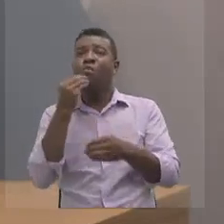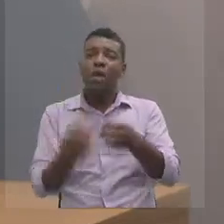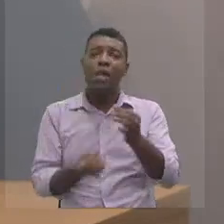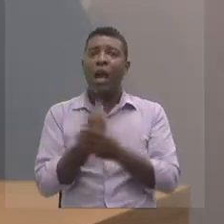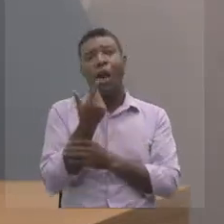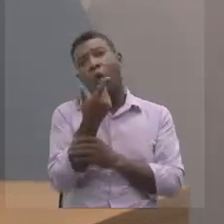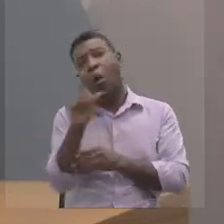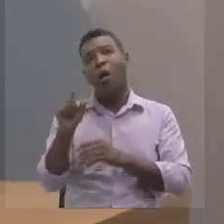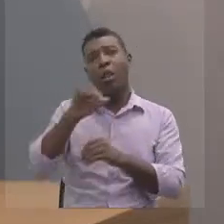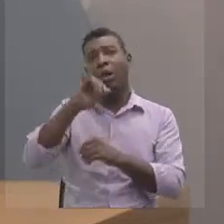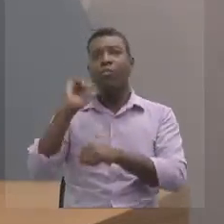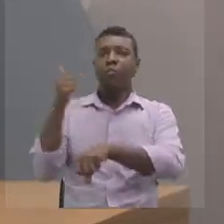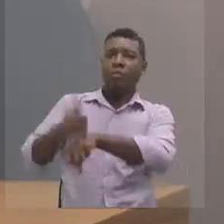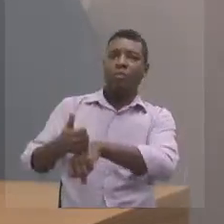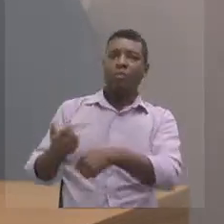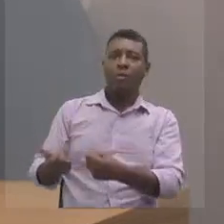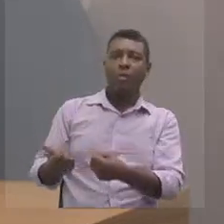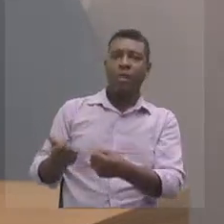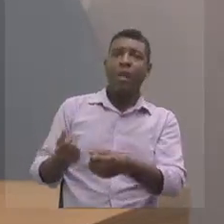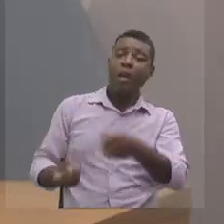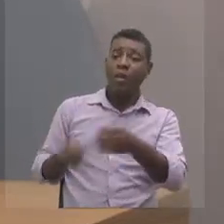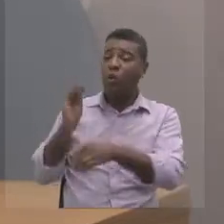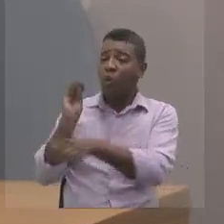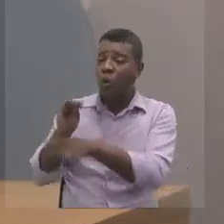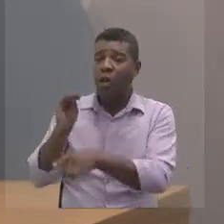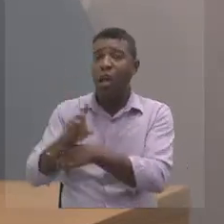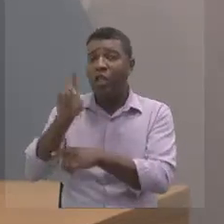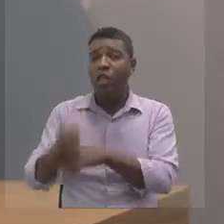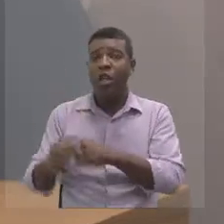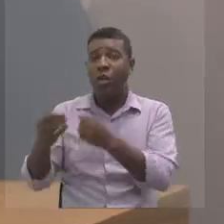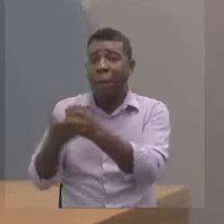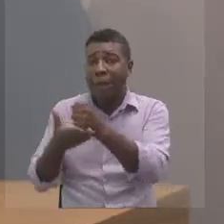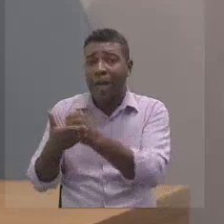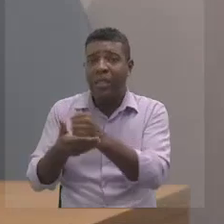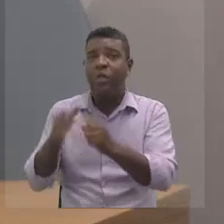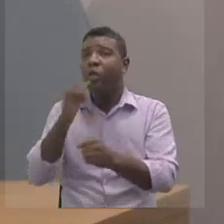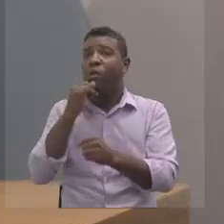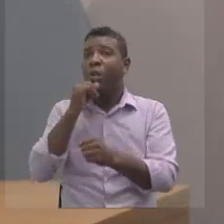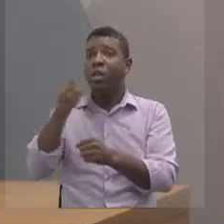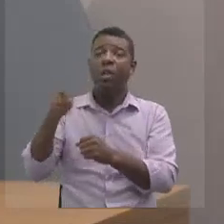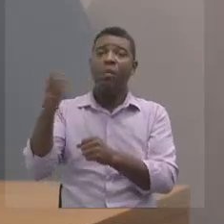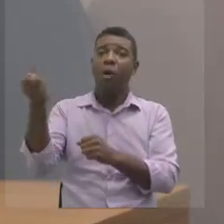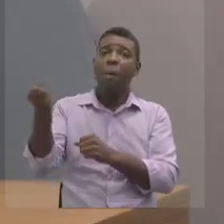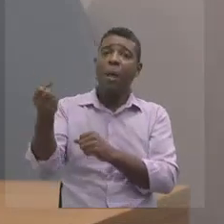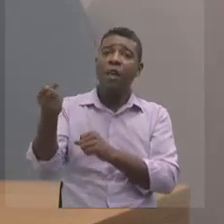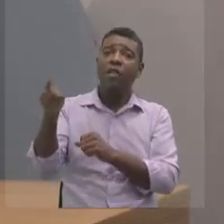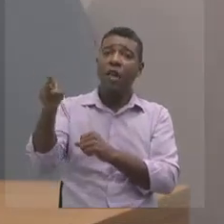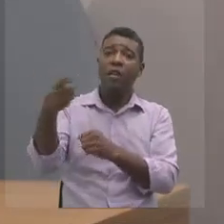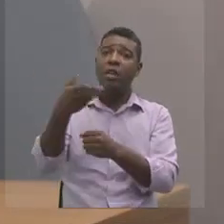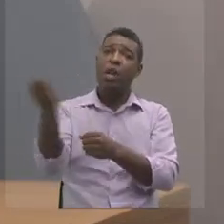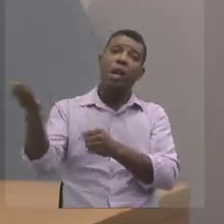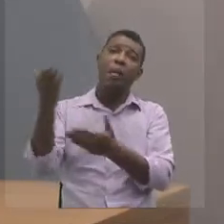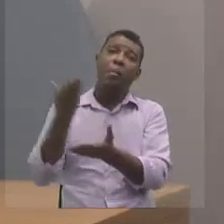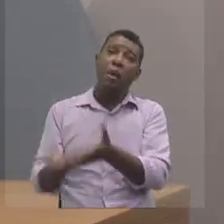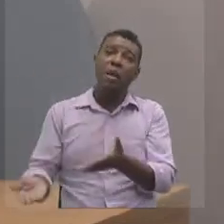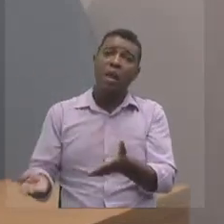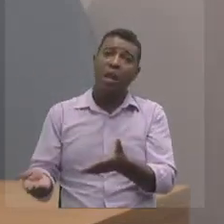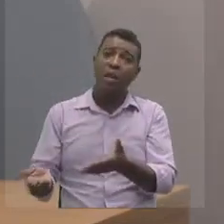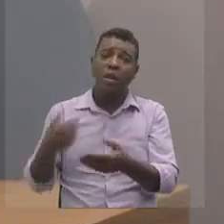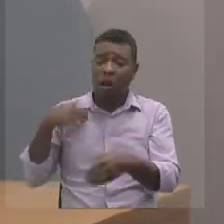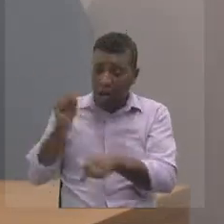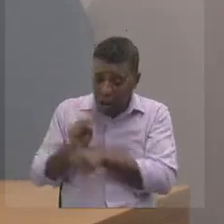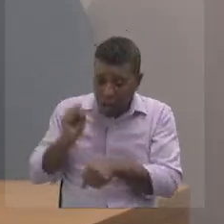poderia ter cuidado dos direitos básicos deles como dessa previdência que eles perderam e agora estão na iminência de uma demissão